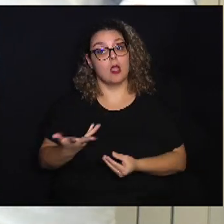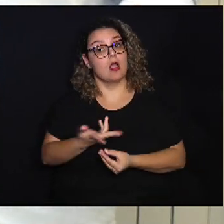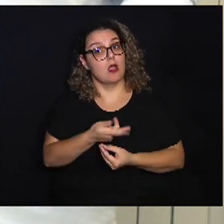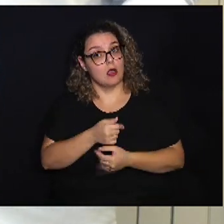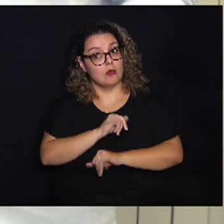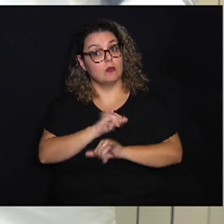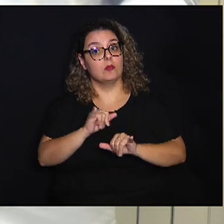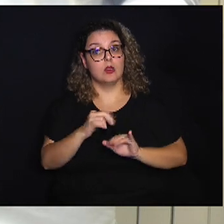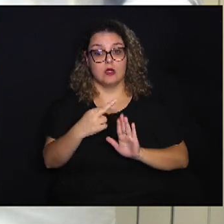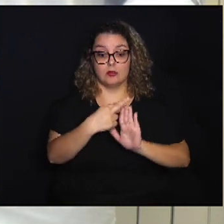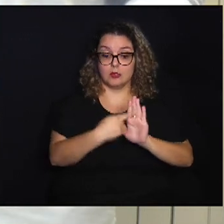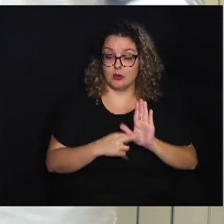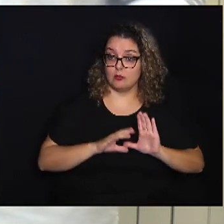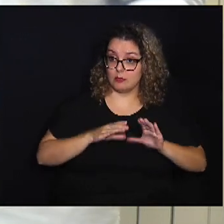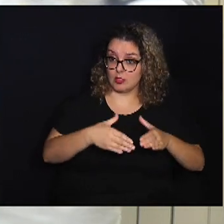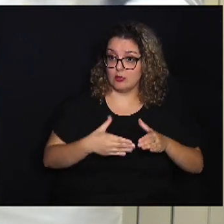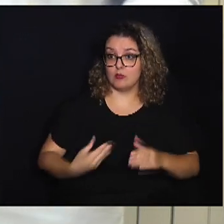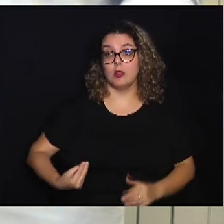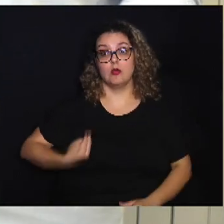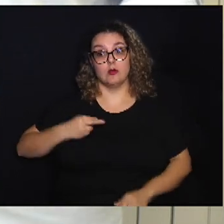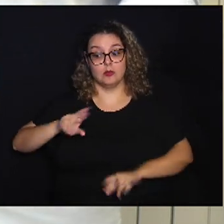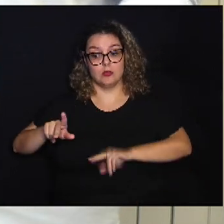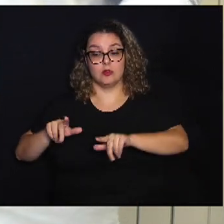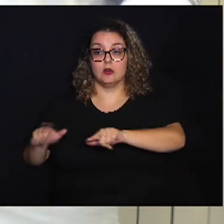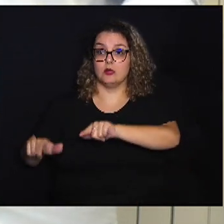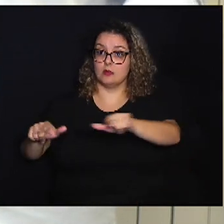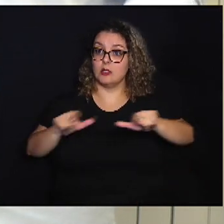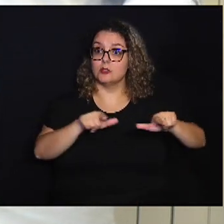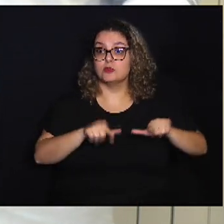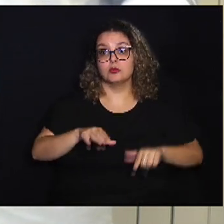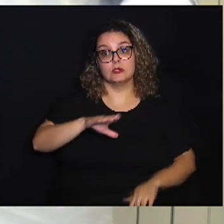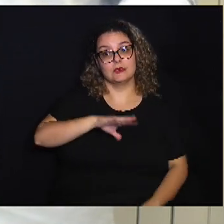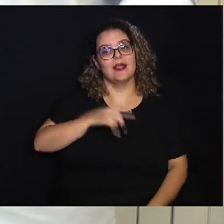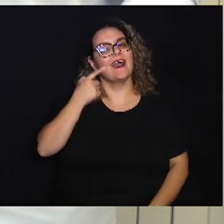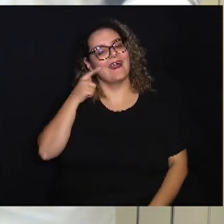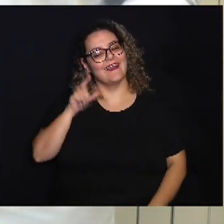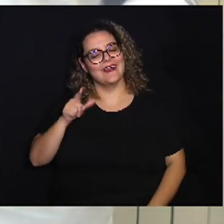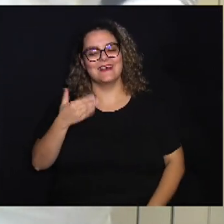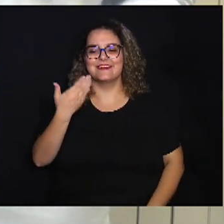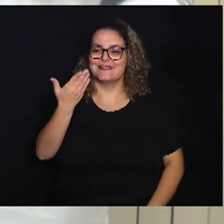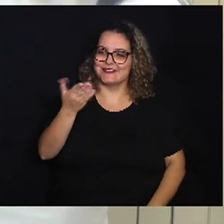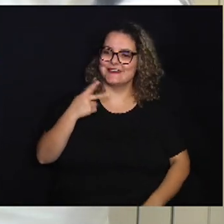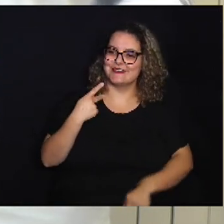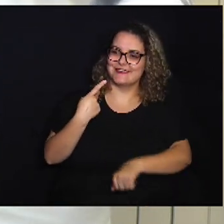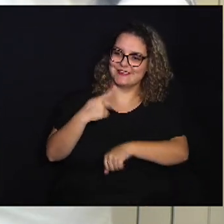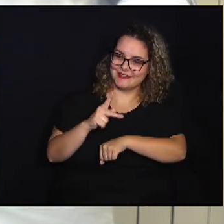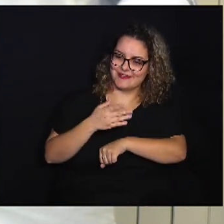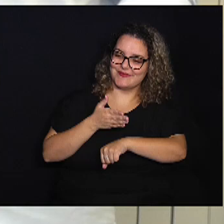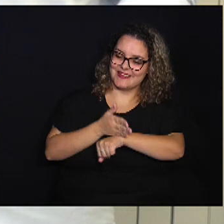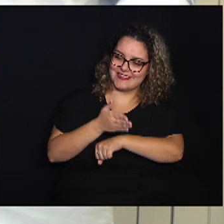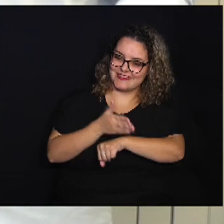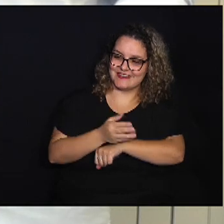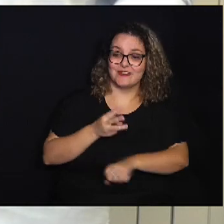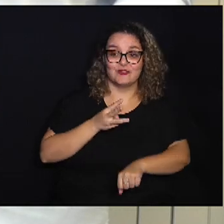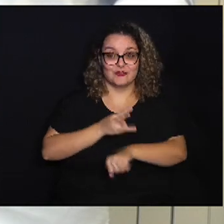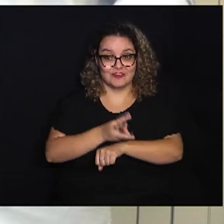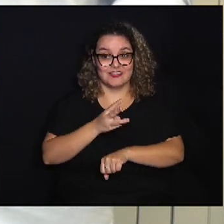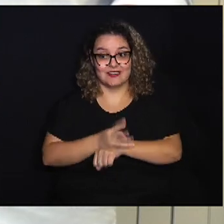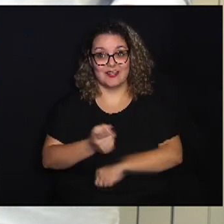da redação, equipes ao vivo de vários pontos da cidade e, claro, com a sua participação no WhatsApp